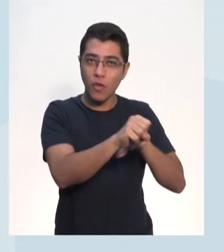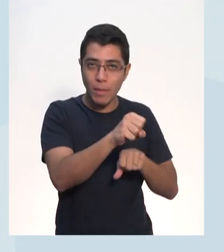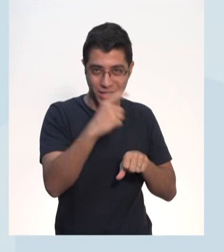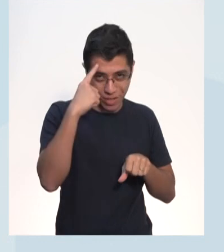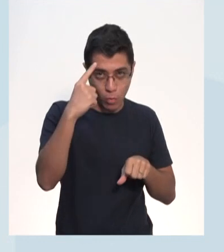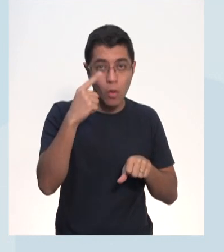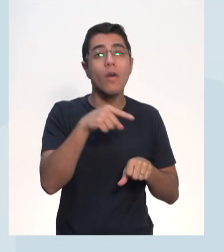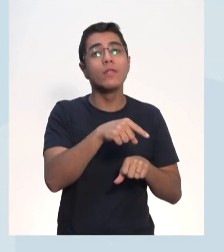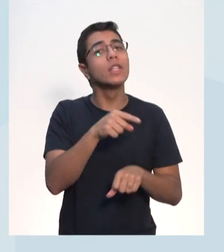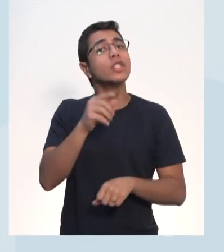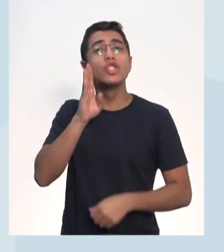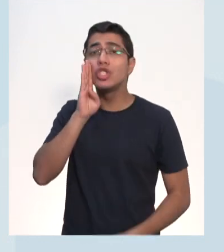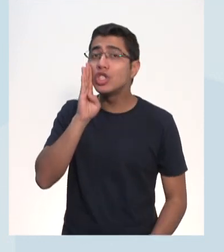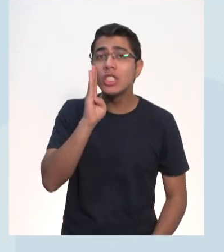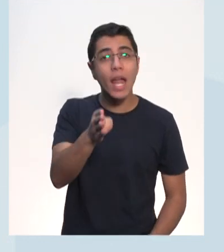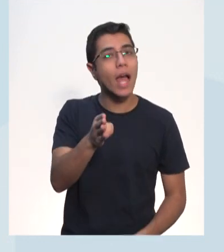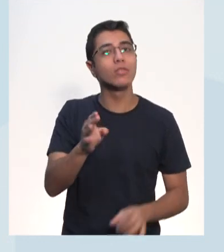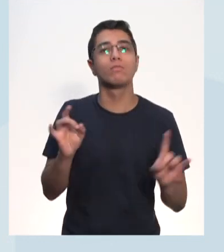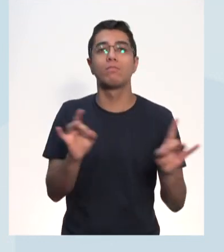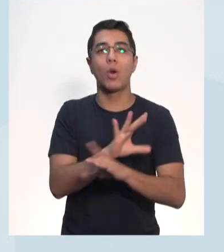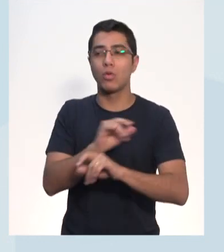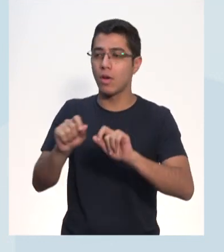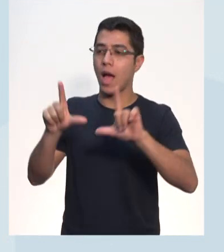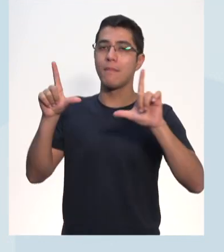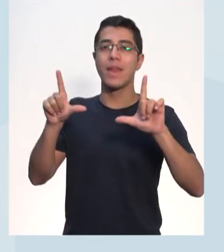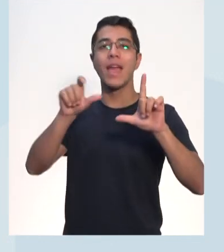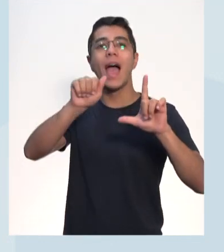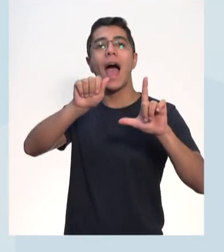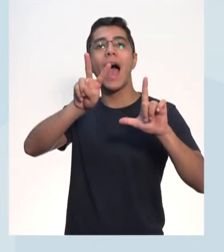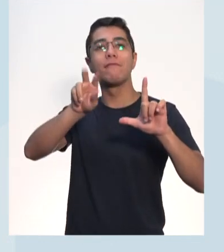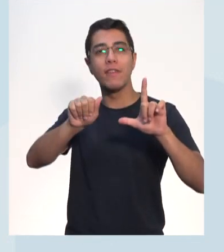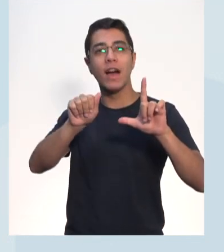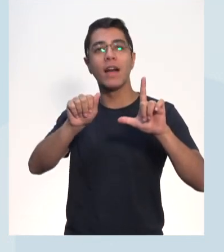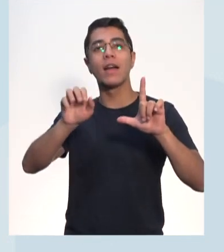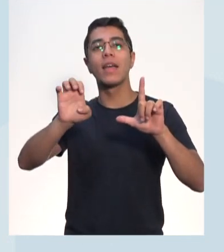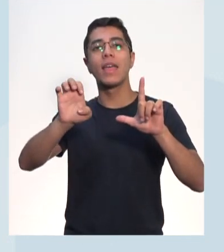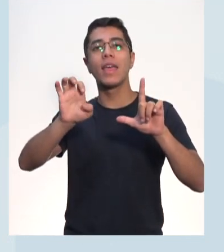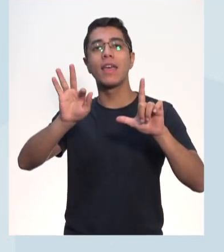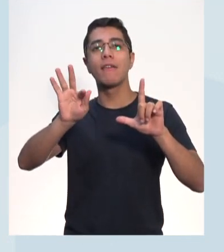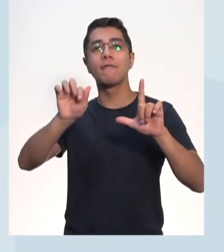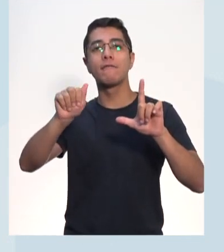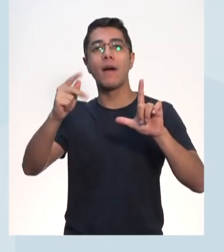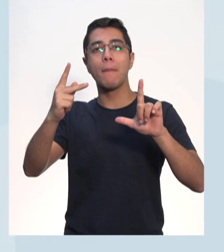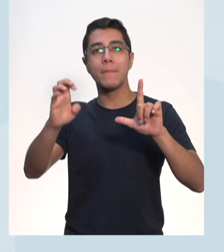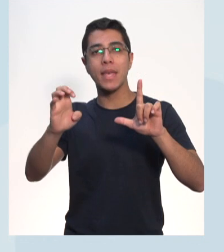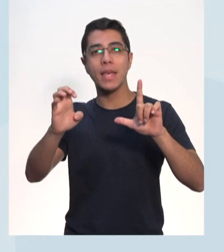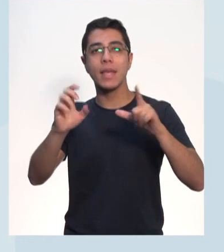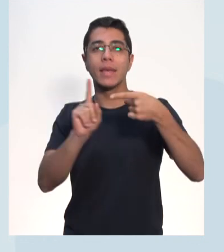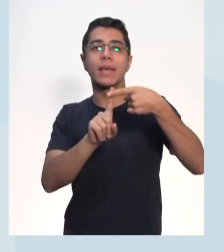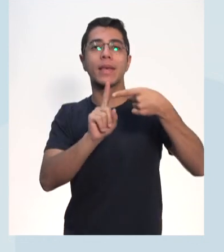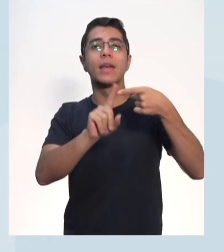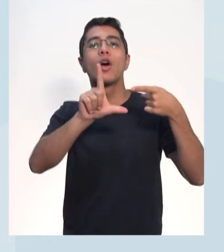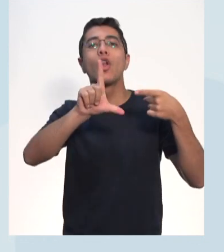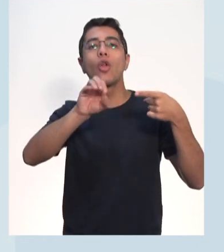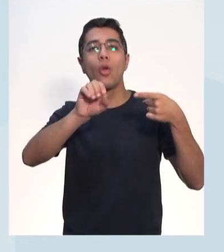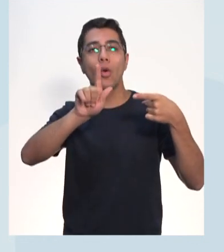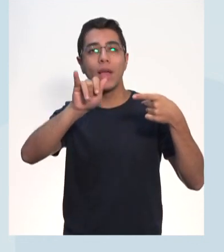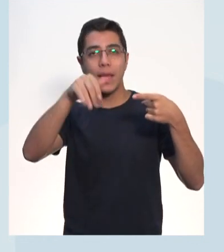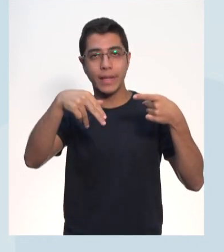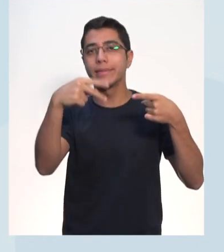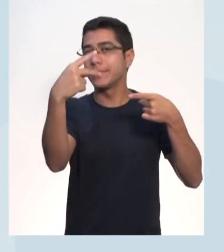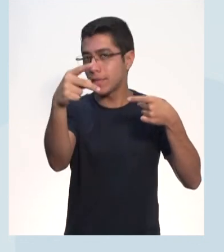no AVEFAP, o login e senha normal que vocês utilizam, reforçando que, por primeiro acesso, a